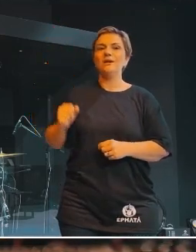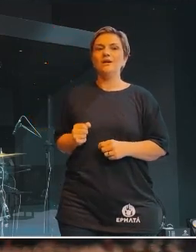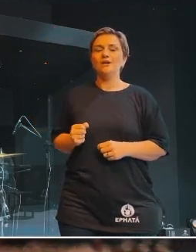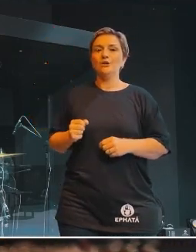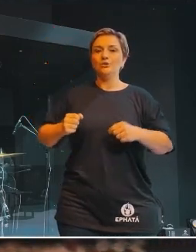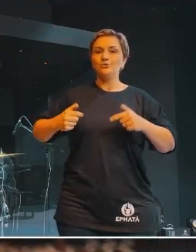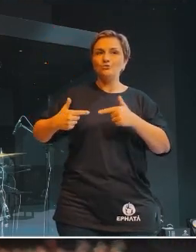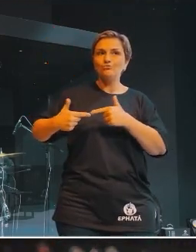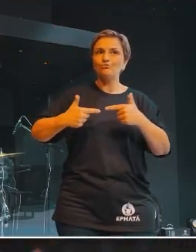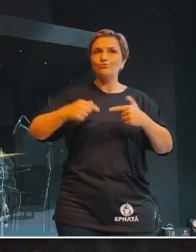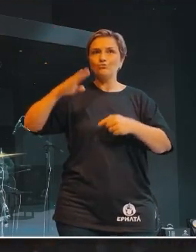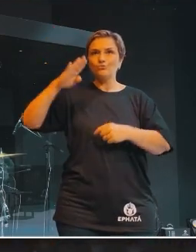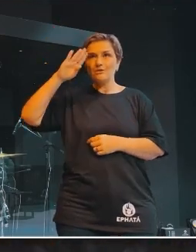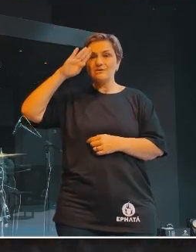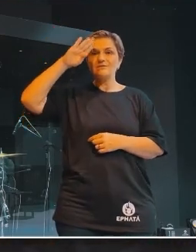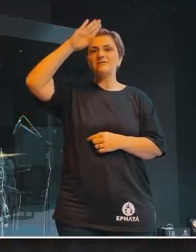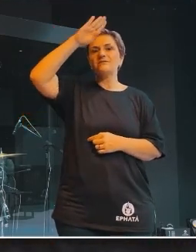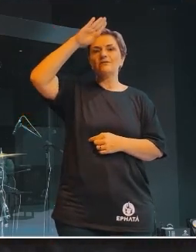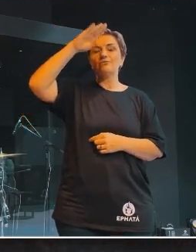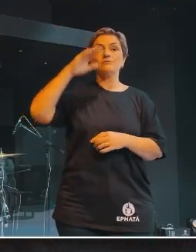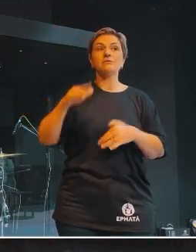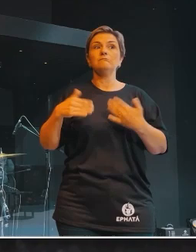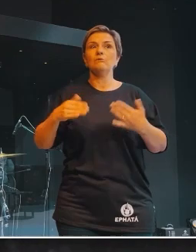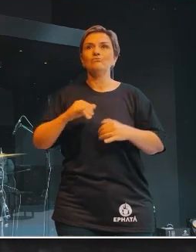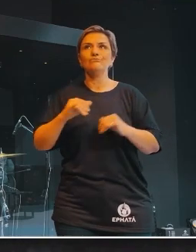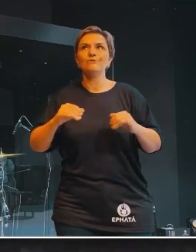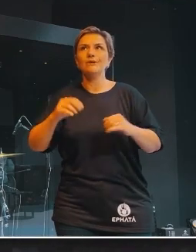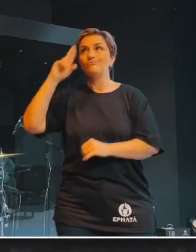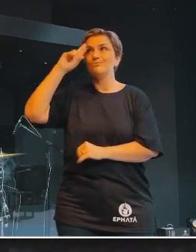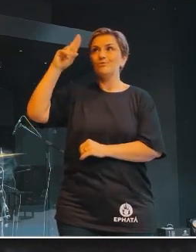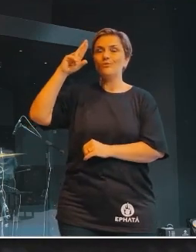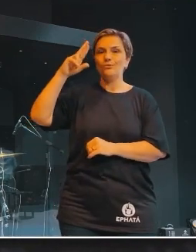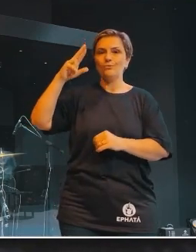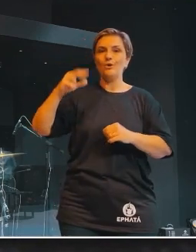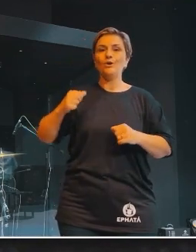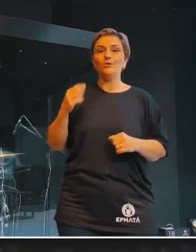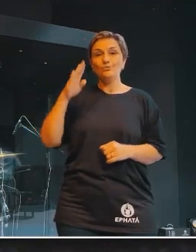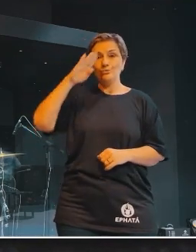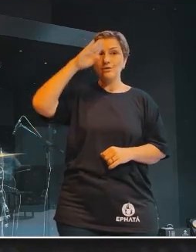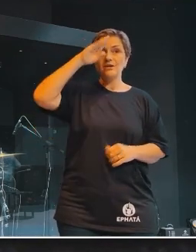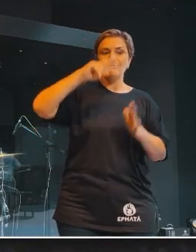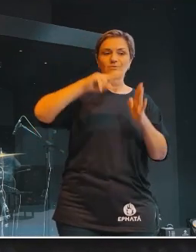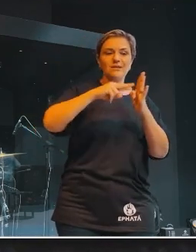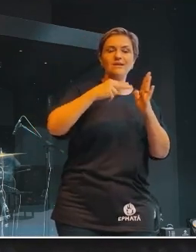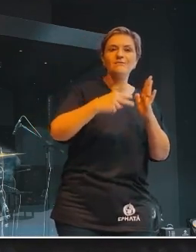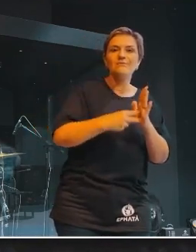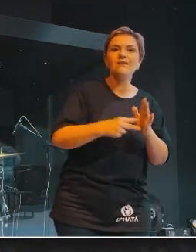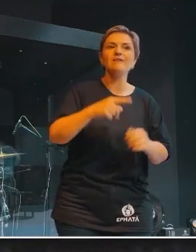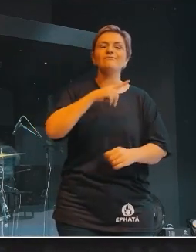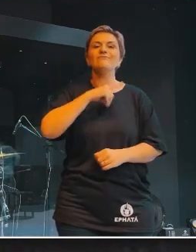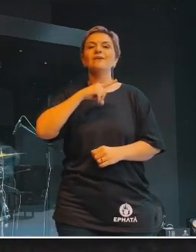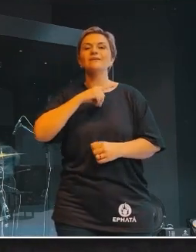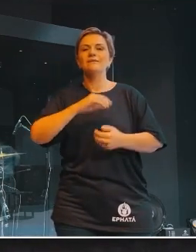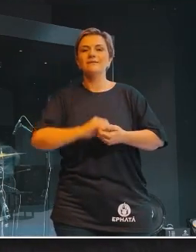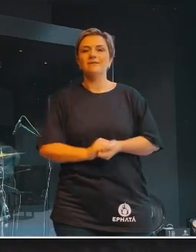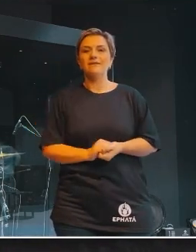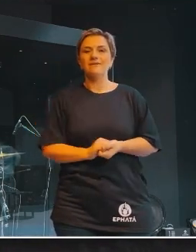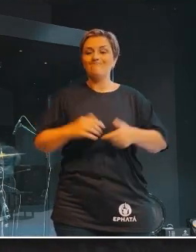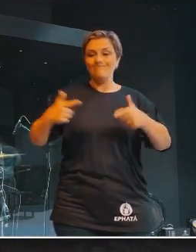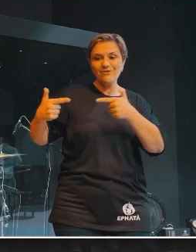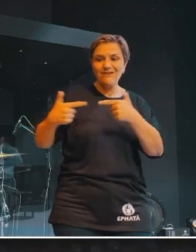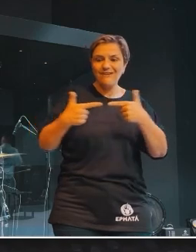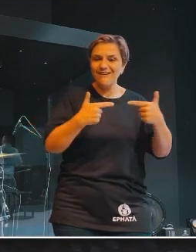exércitos. Logo, se Ele é o Senhor dos exércitos, significa que vai ter